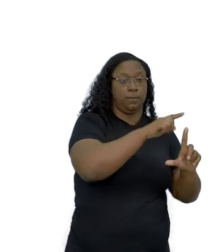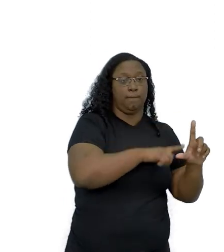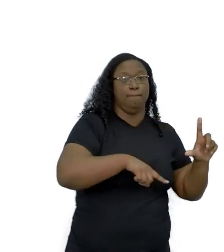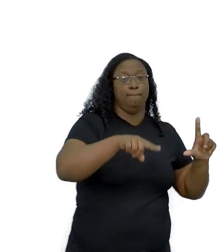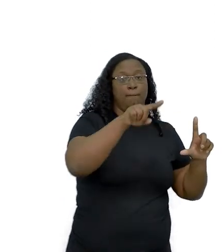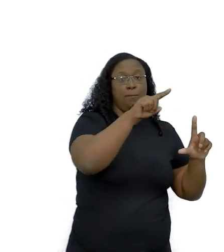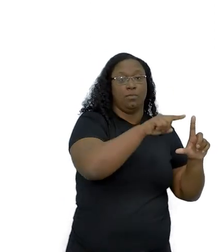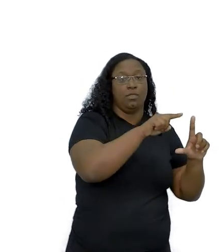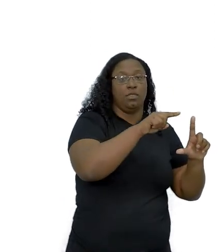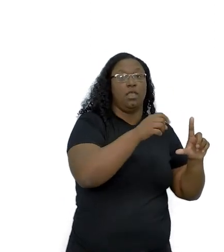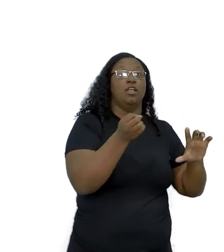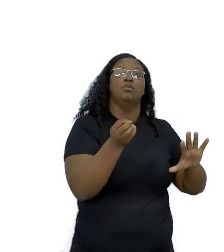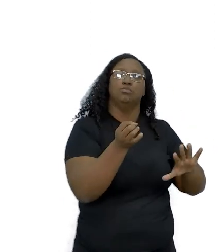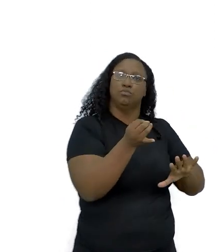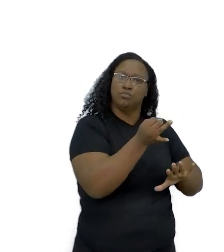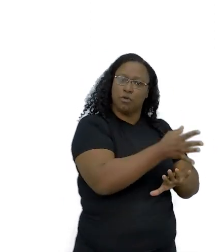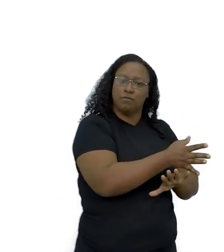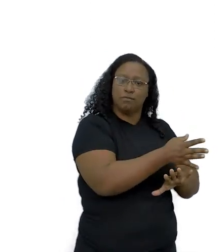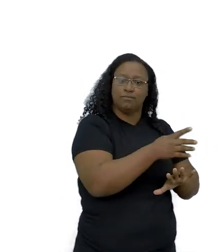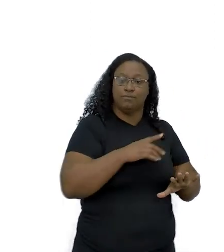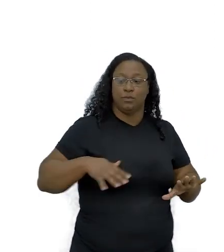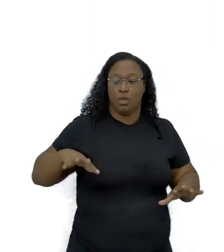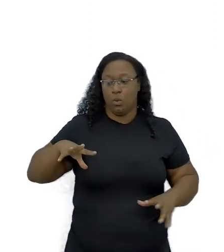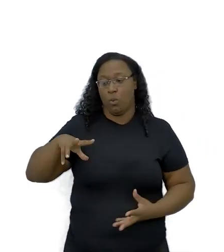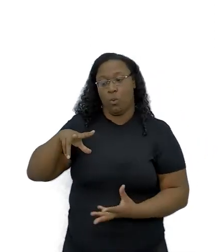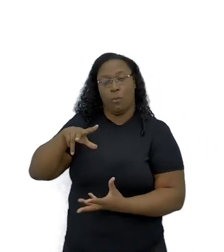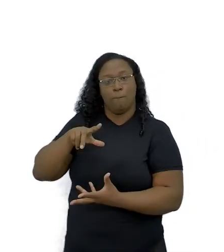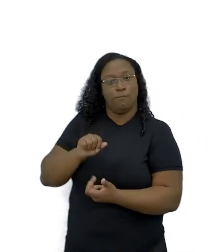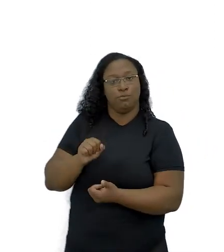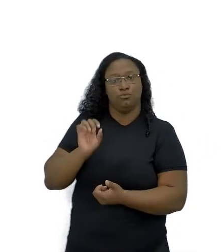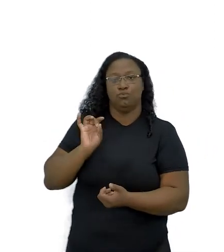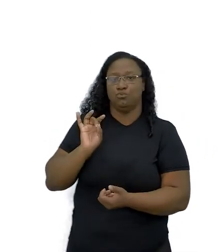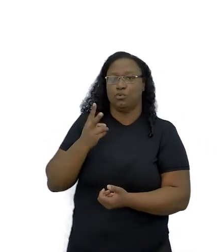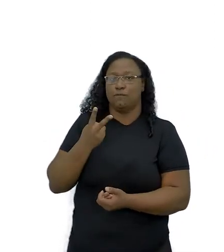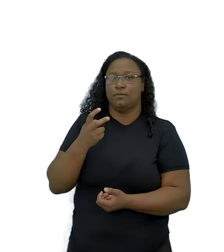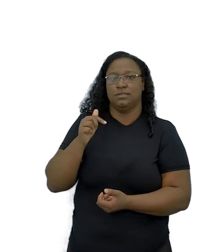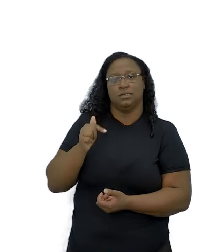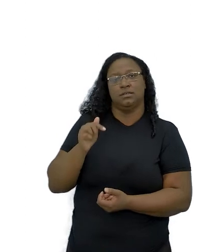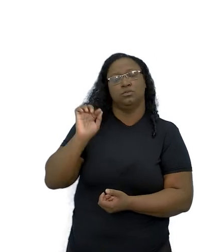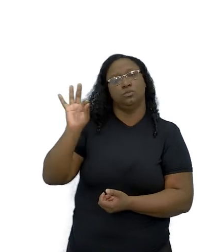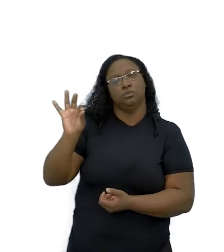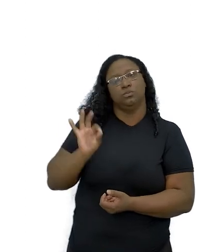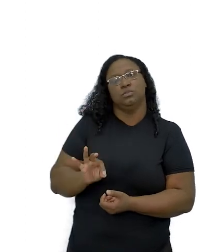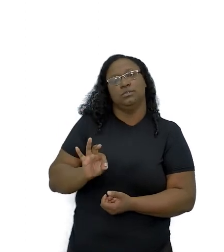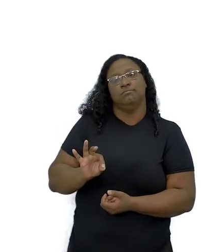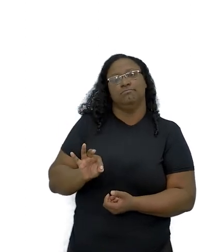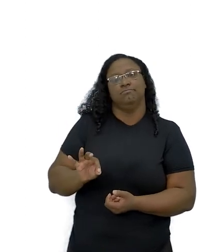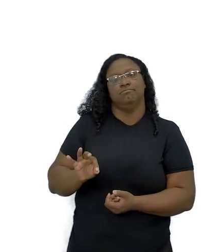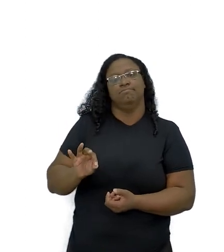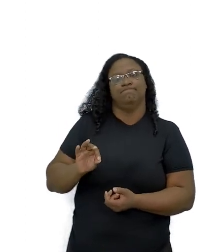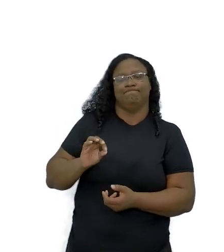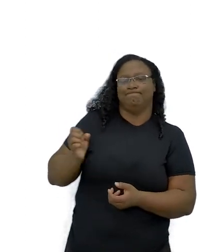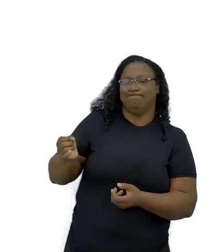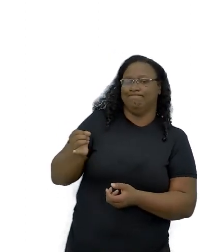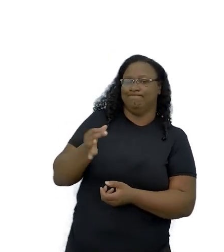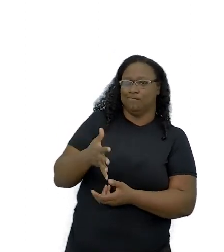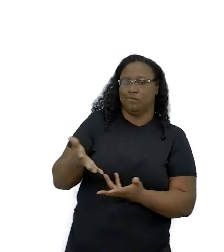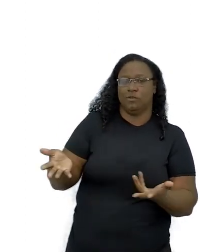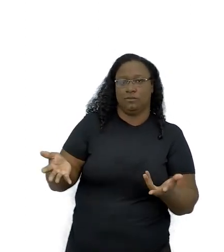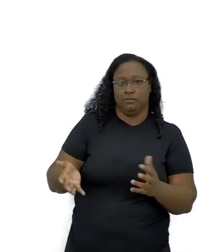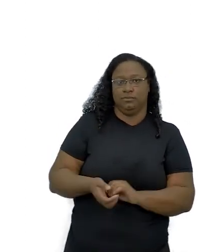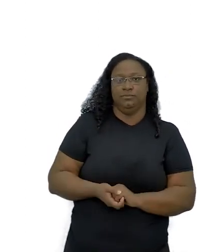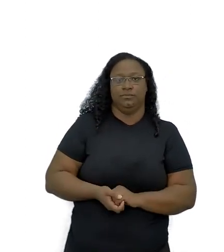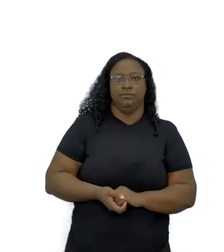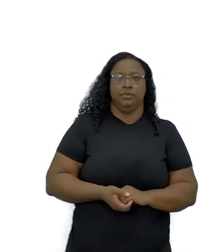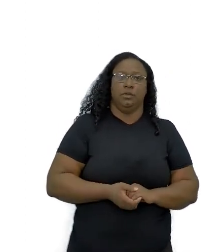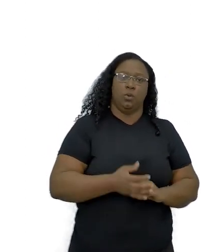é renovável, enquanto que o mundo tem só 27% da matriz elétrica renovável. Então o Brasil está